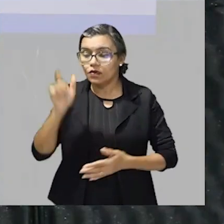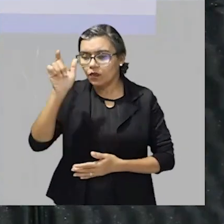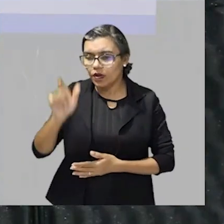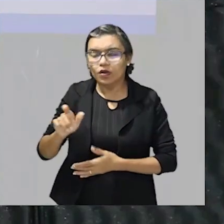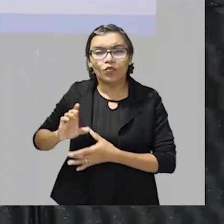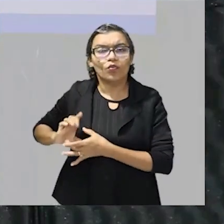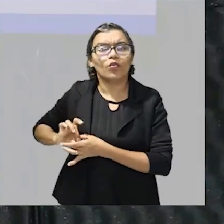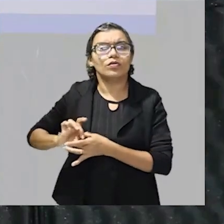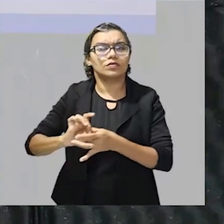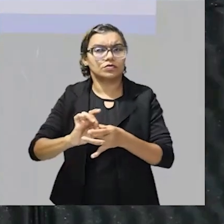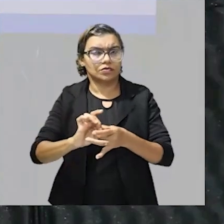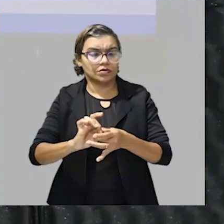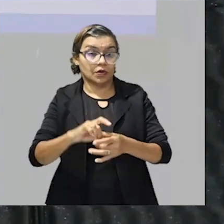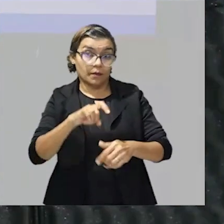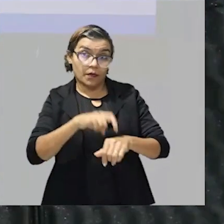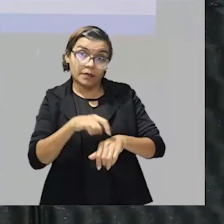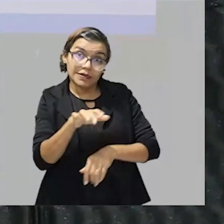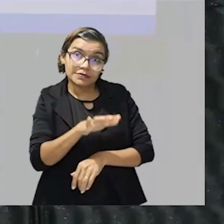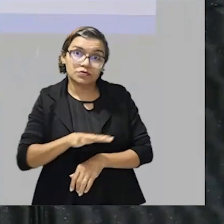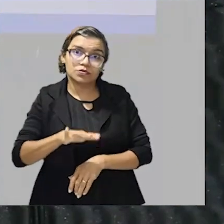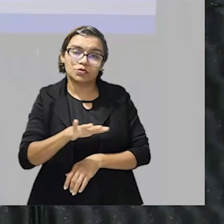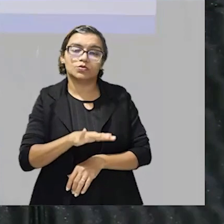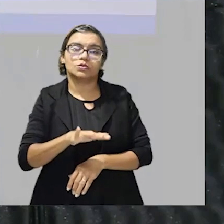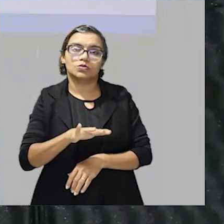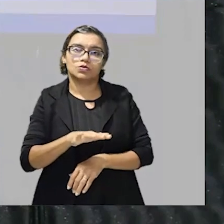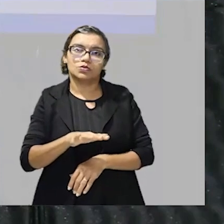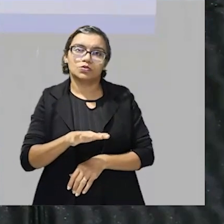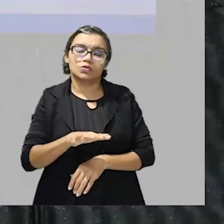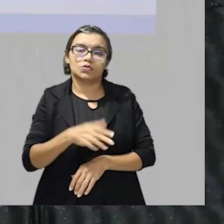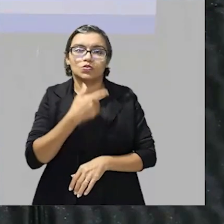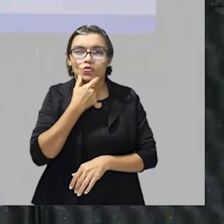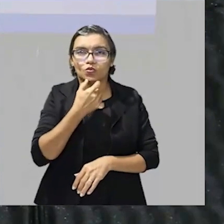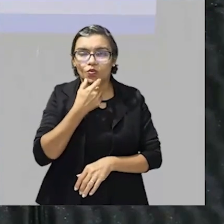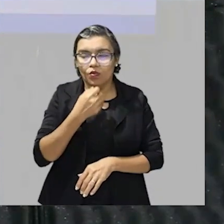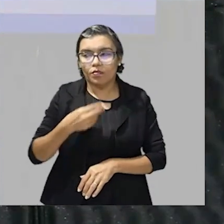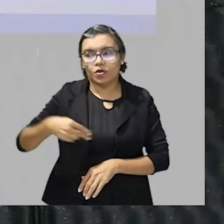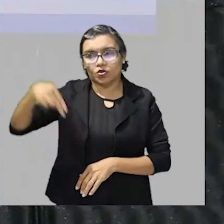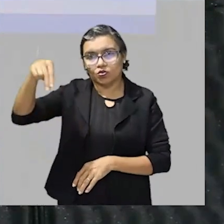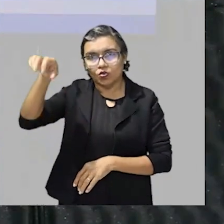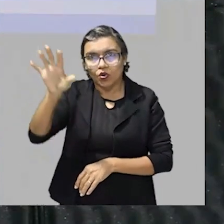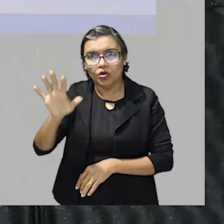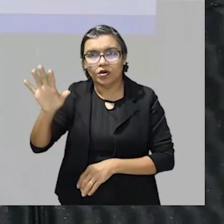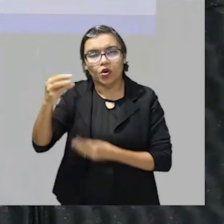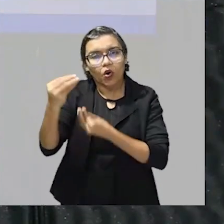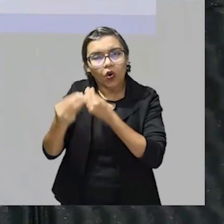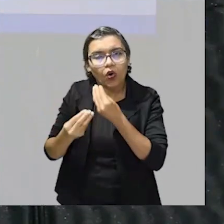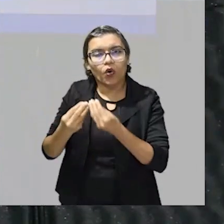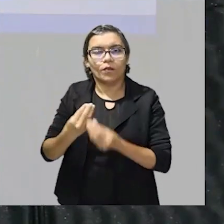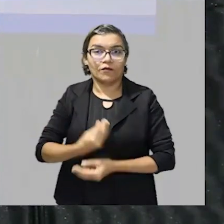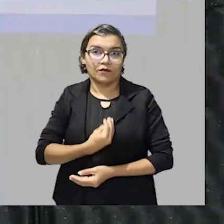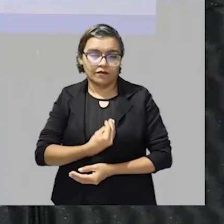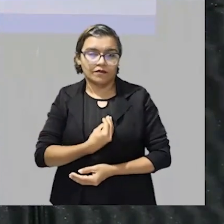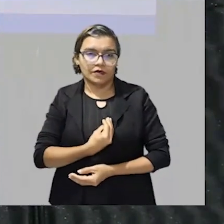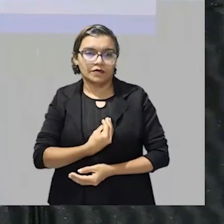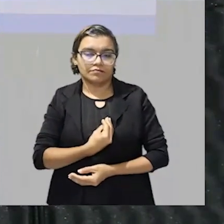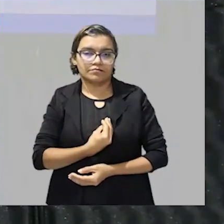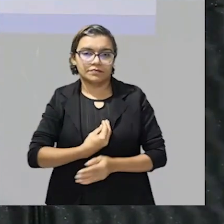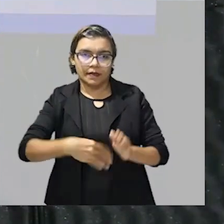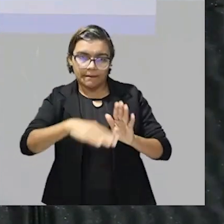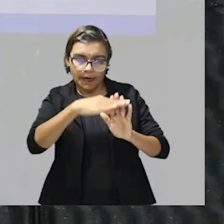contextualiza a situação do homem nordestino como é que ele vivia por isso que é o trecho